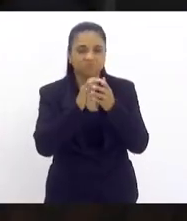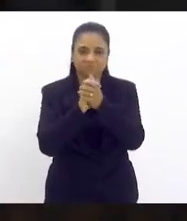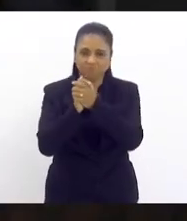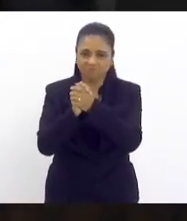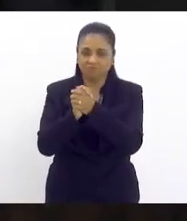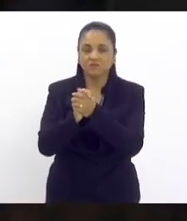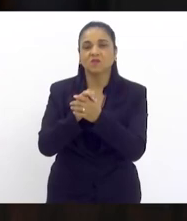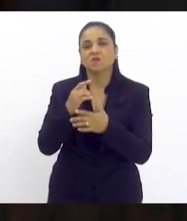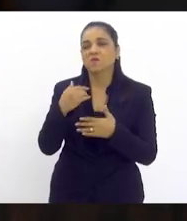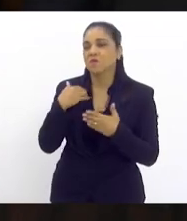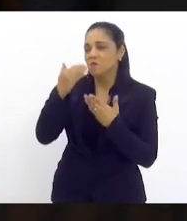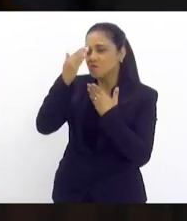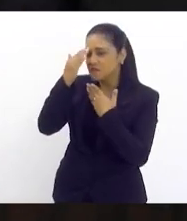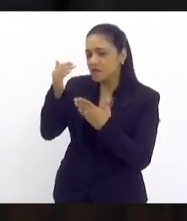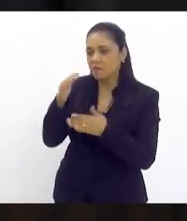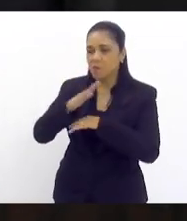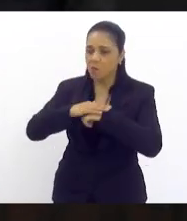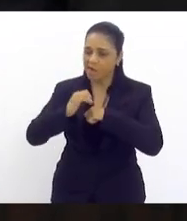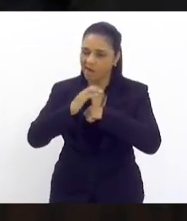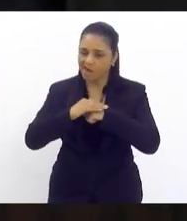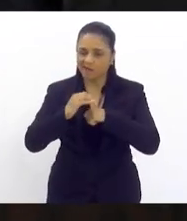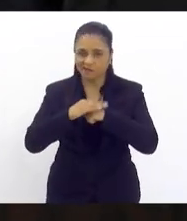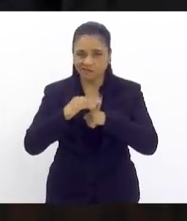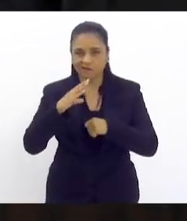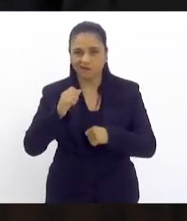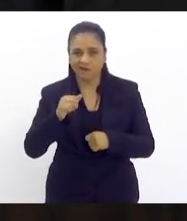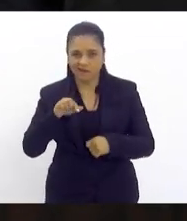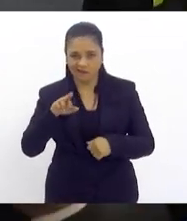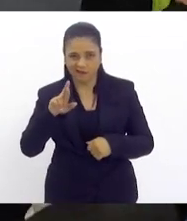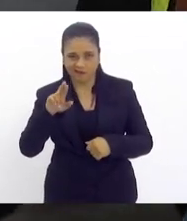pelo carinho. Deputado Luiz?